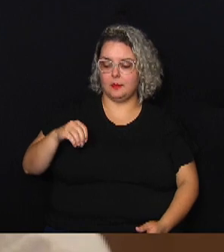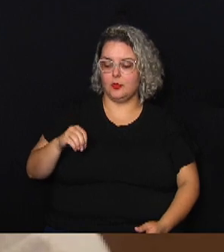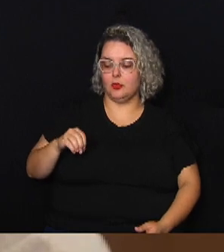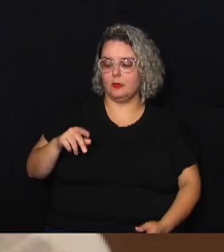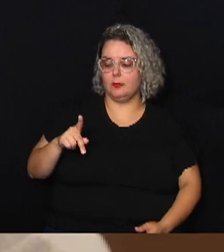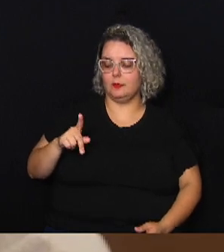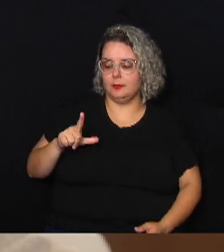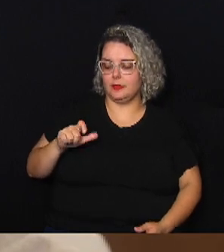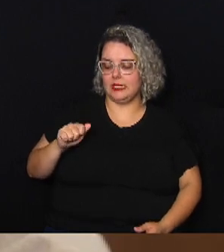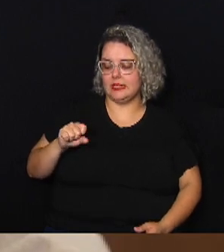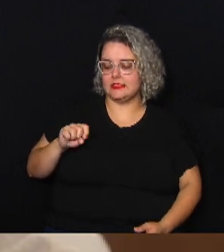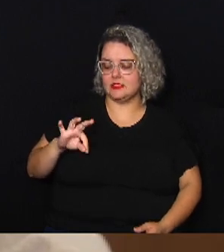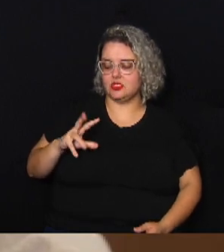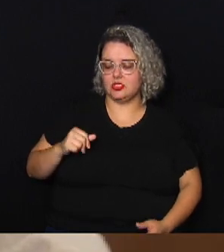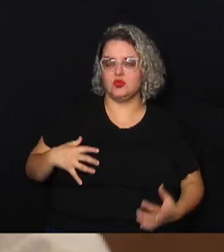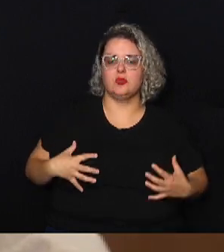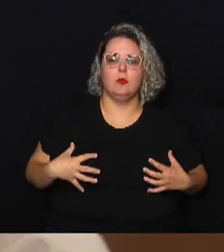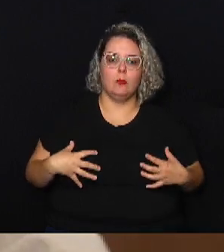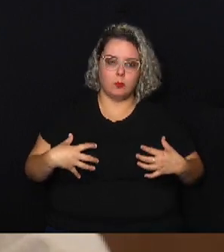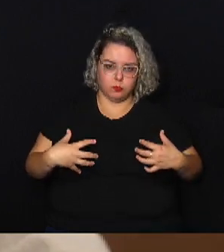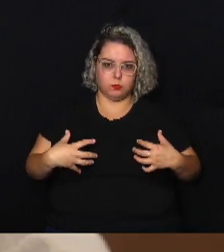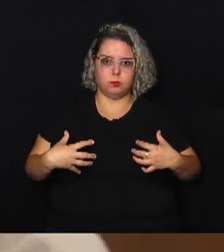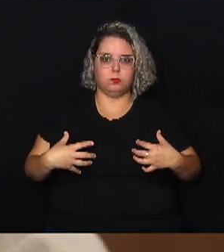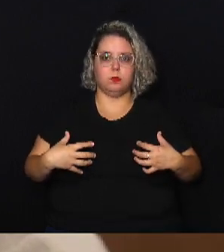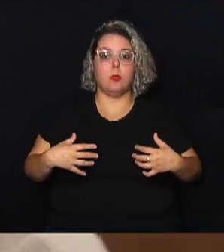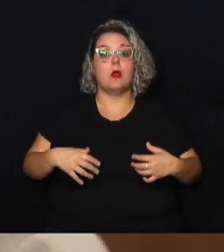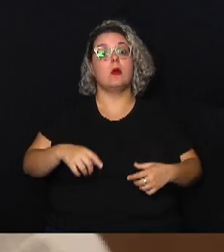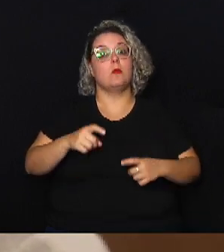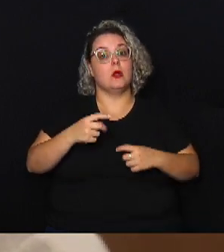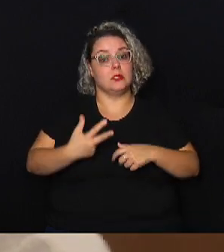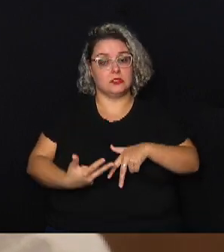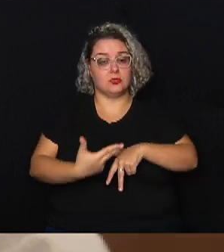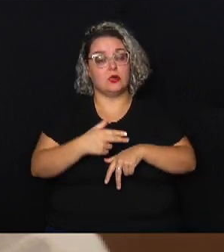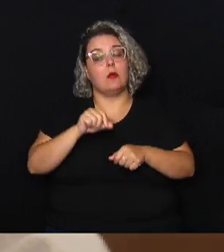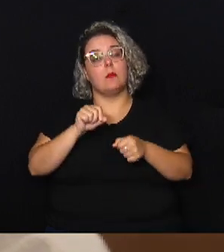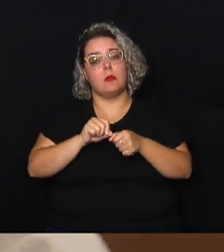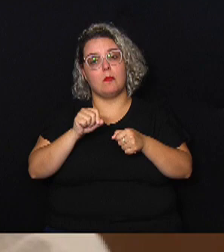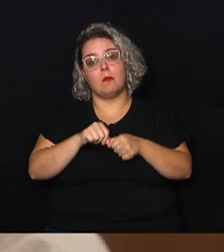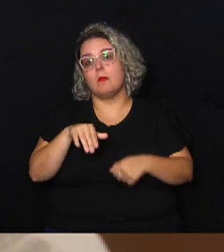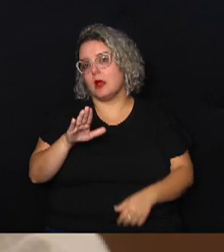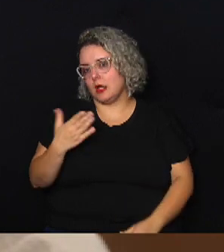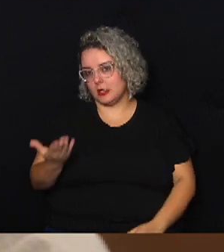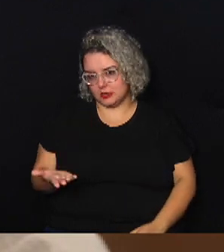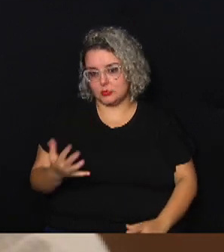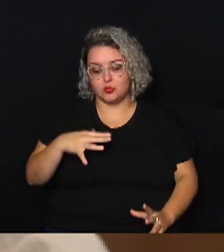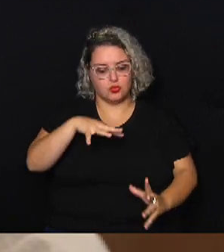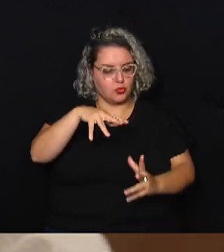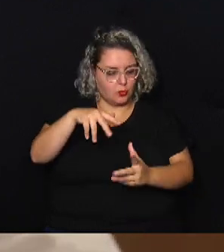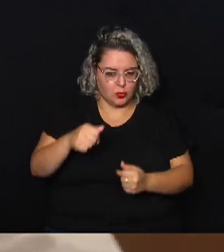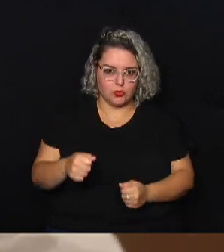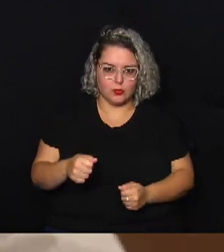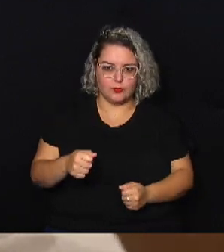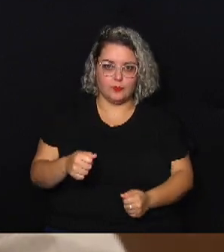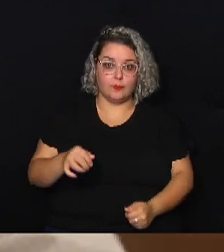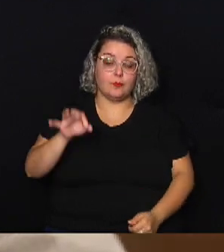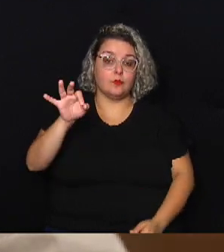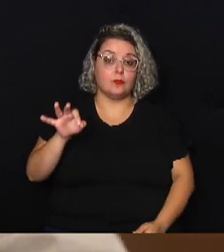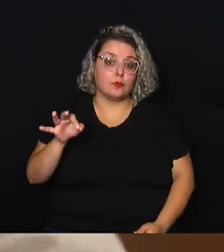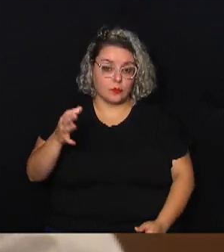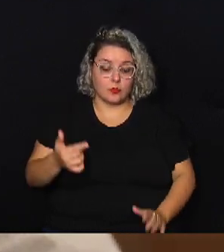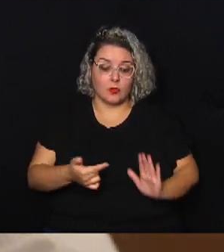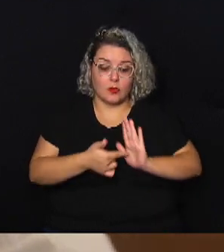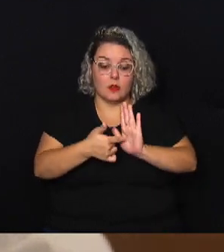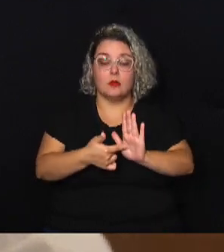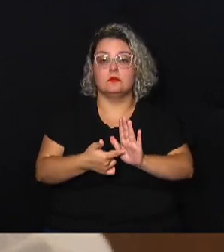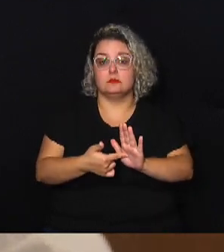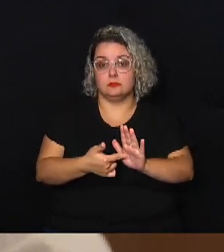das cirurgias mais realizadas no mundo. Então, a chance de aparecer